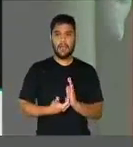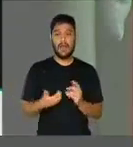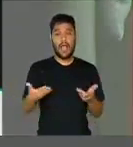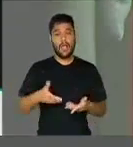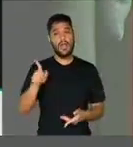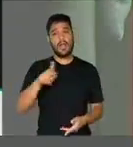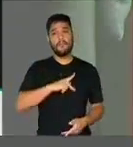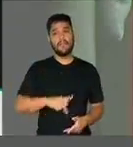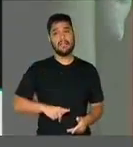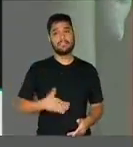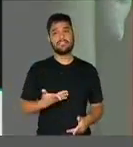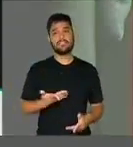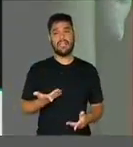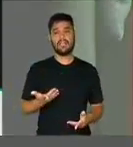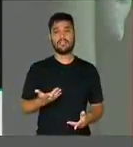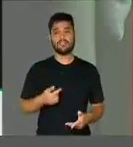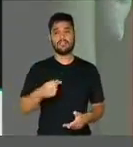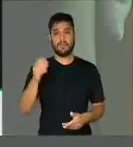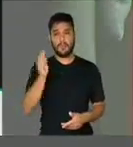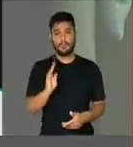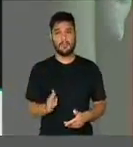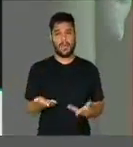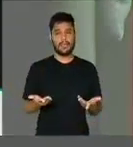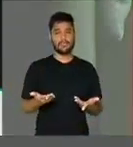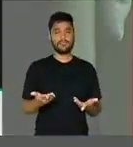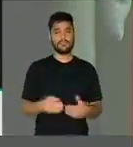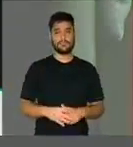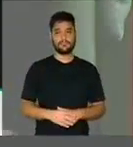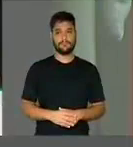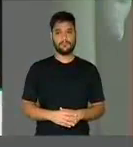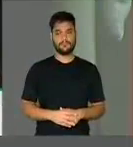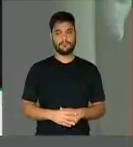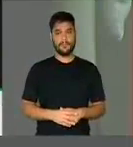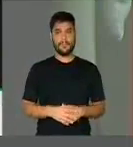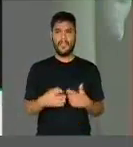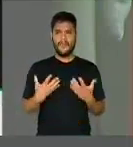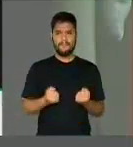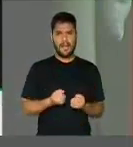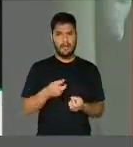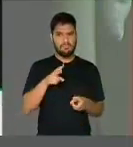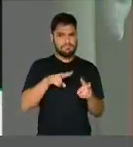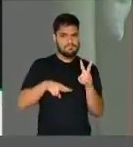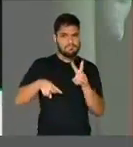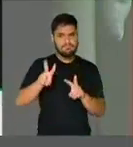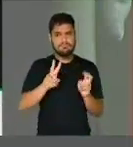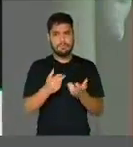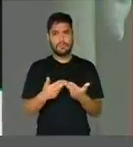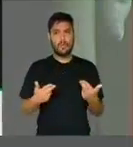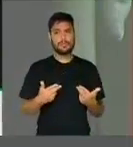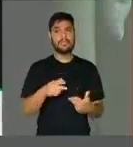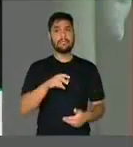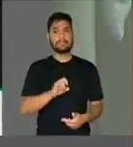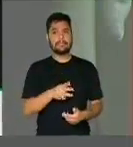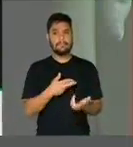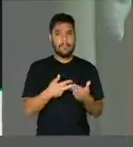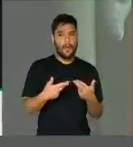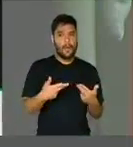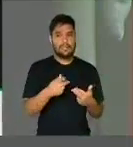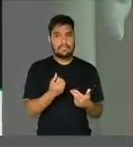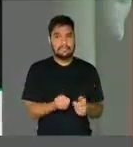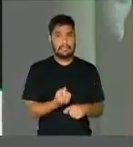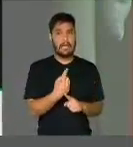hoje está no cargo mais alto da República como seu presidente. Vamos ficar atentos a isso. Onde é a fumaça